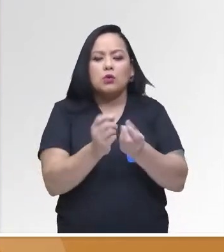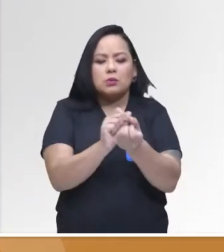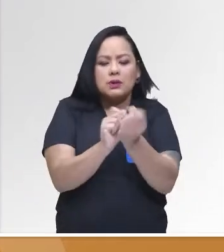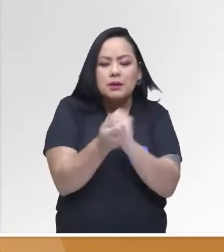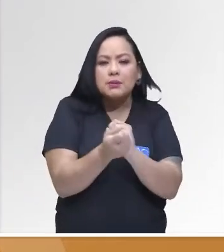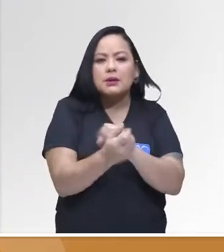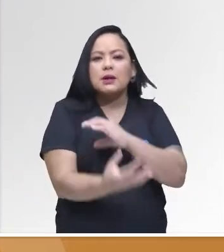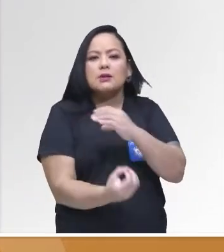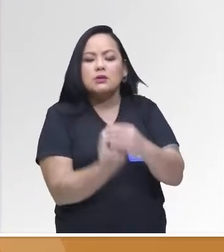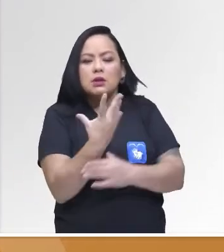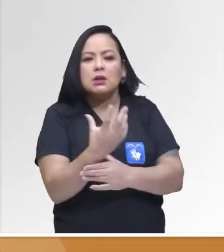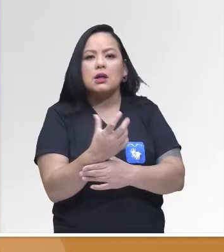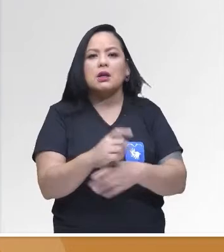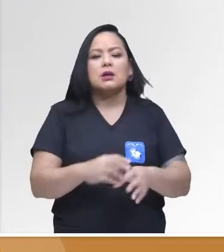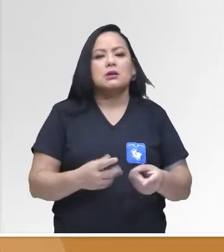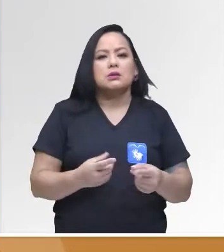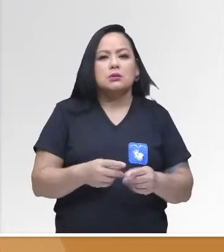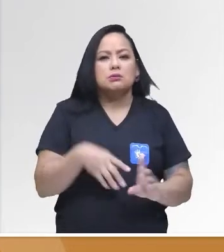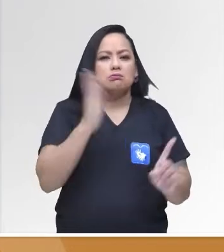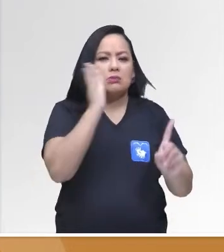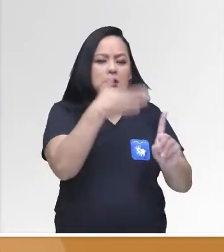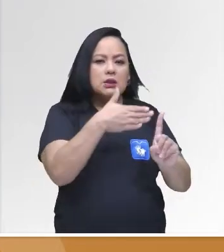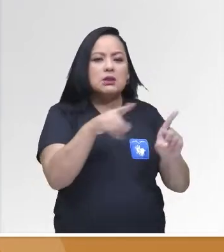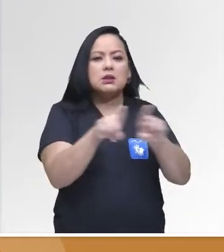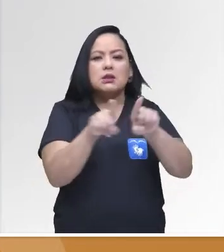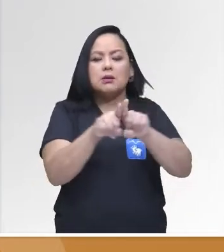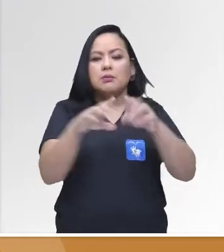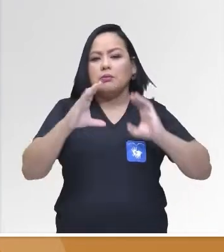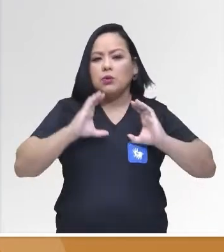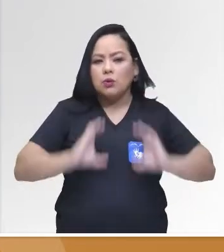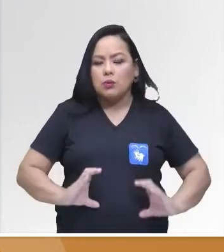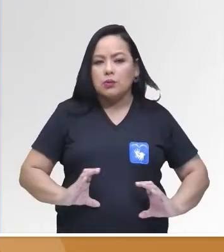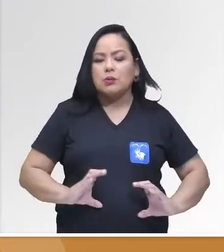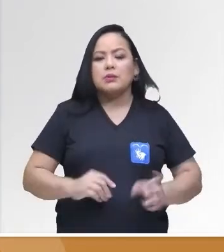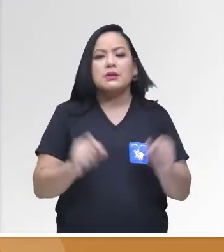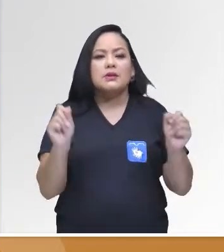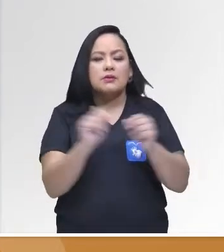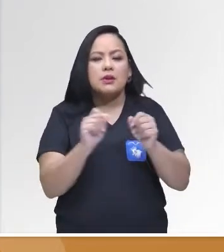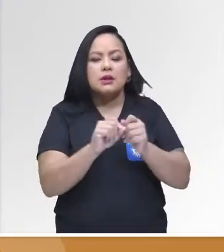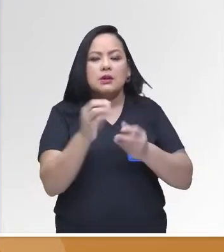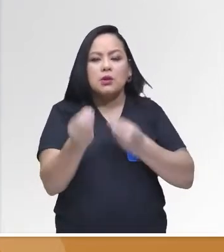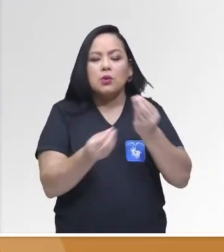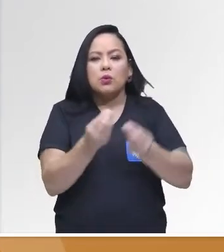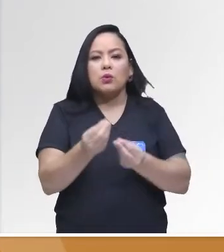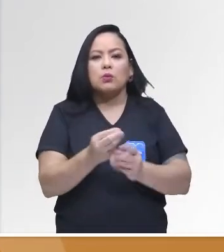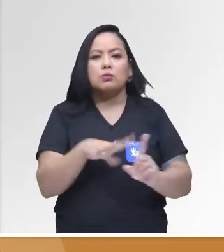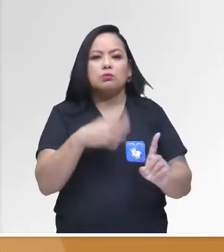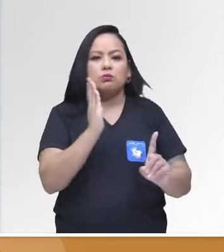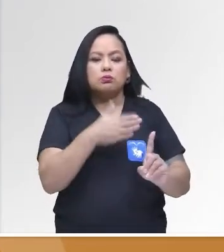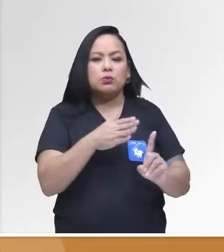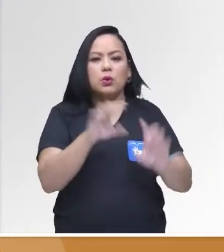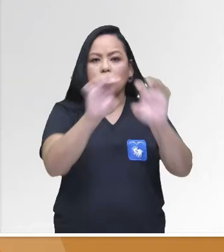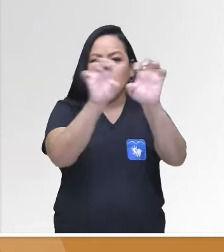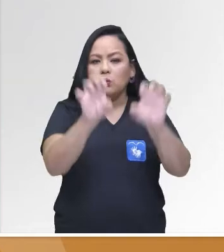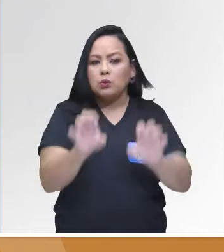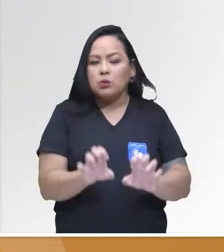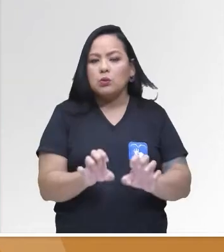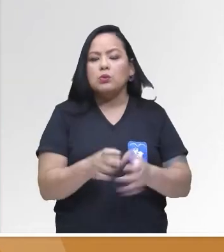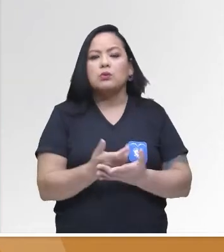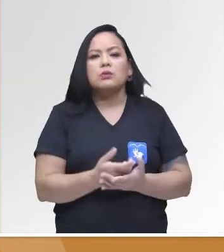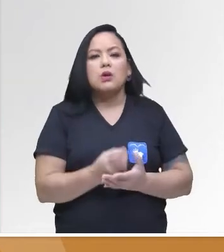e criados padrões e comportamentos que geram uma determinada estrutura